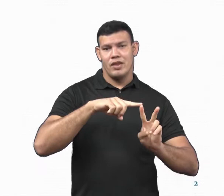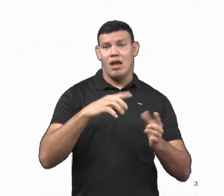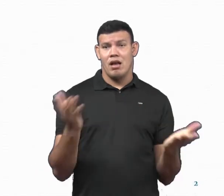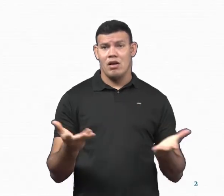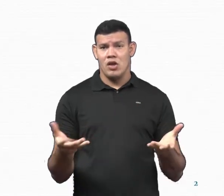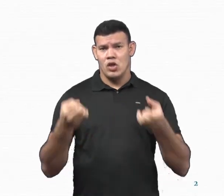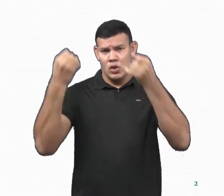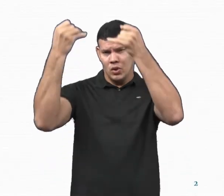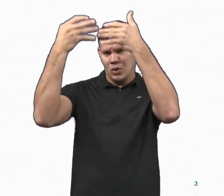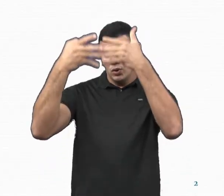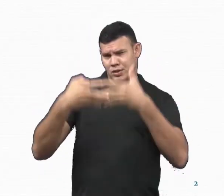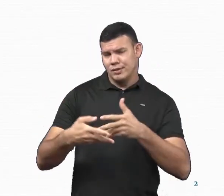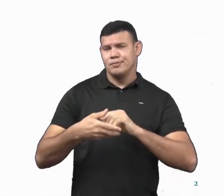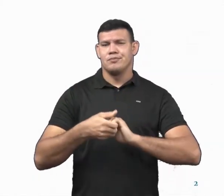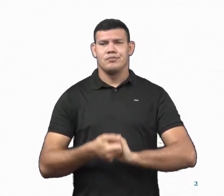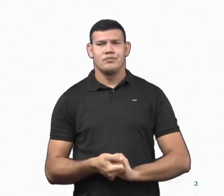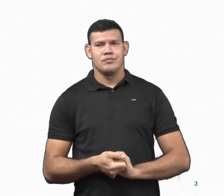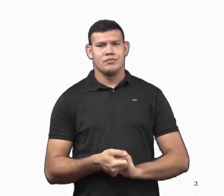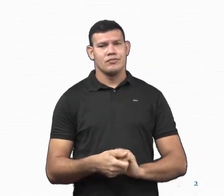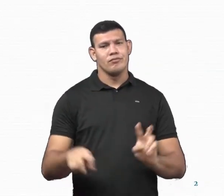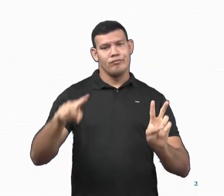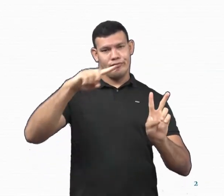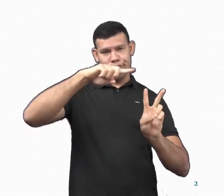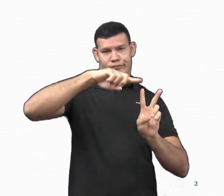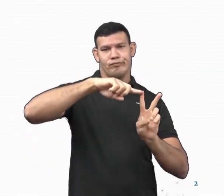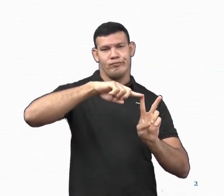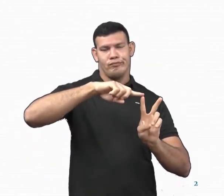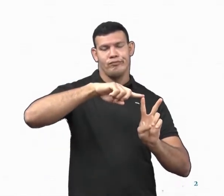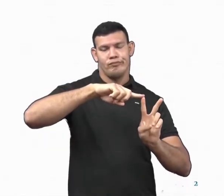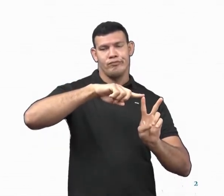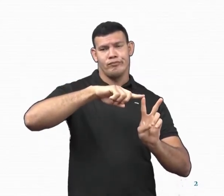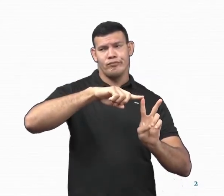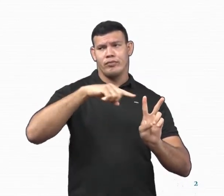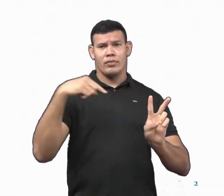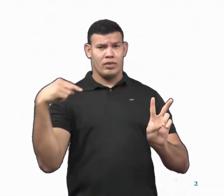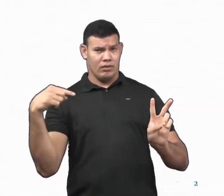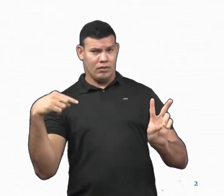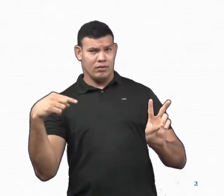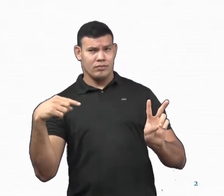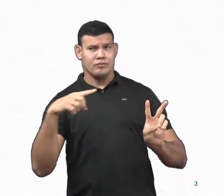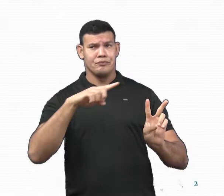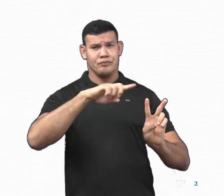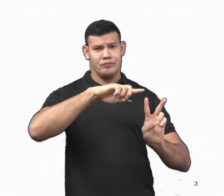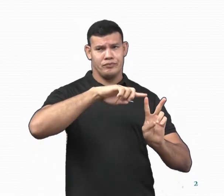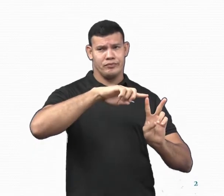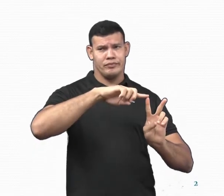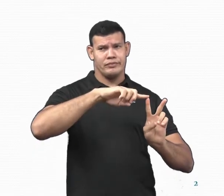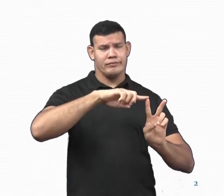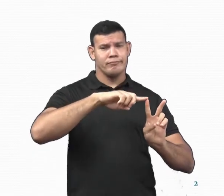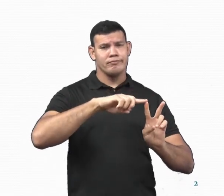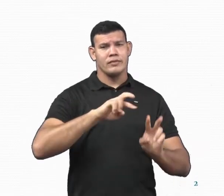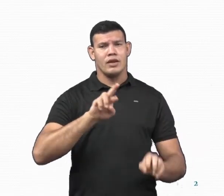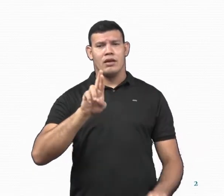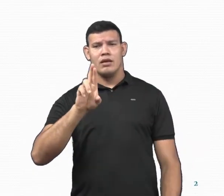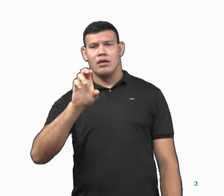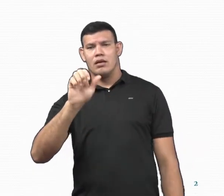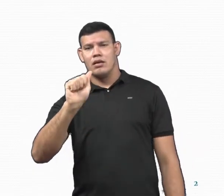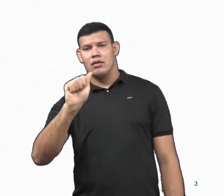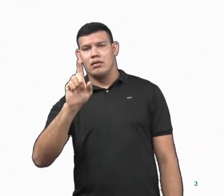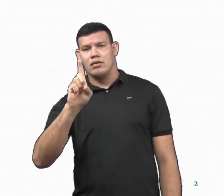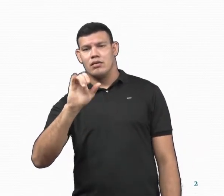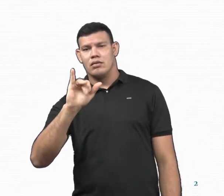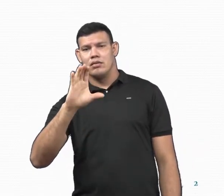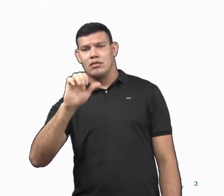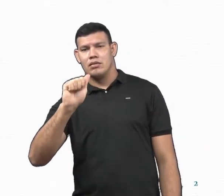gente só lembrar, tá? Esse símbolo, ele é o que a gente chama de radical. Toda vez